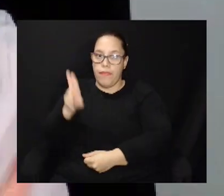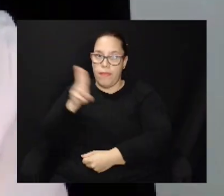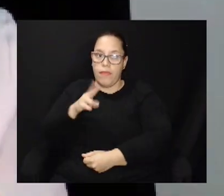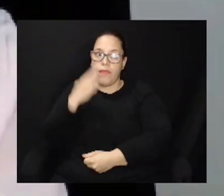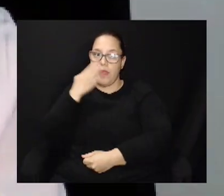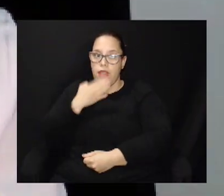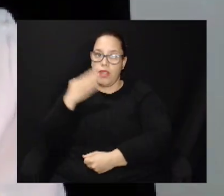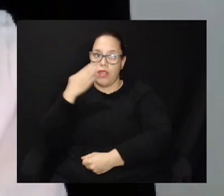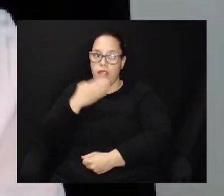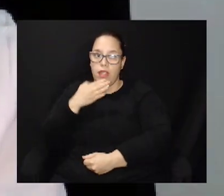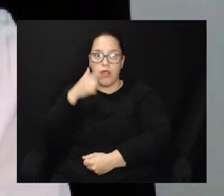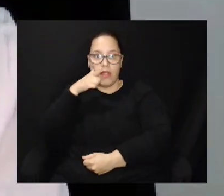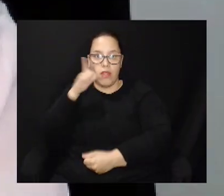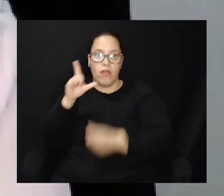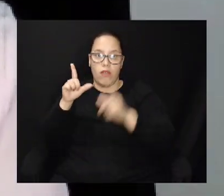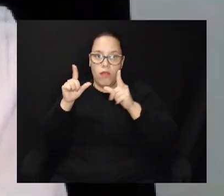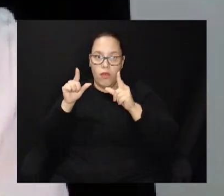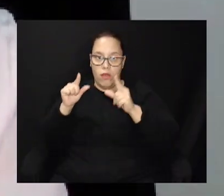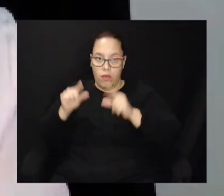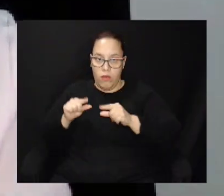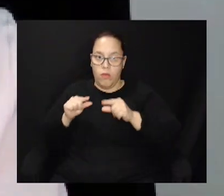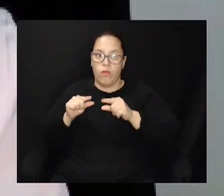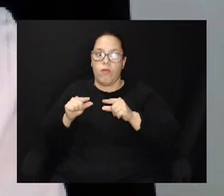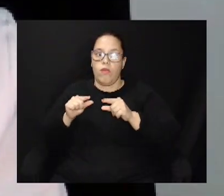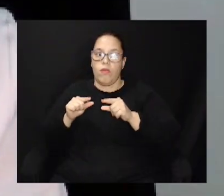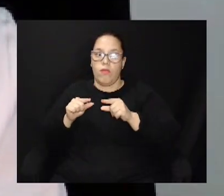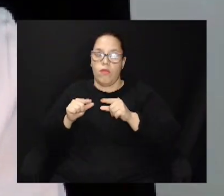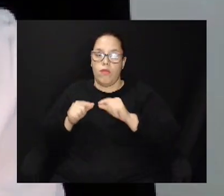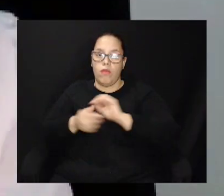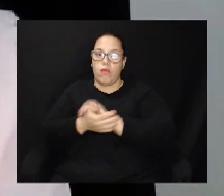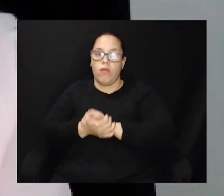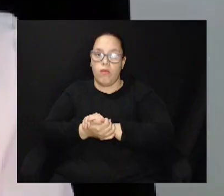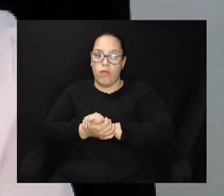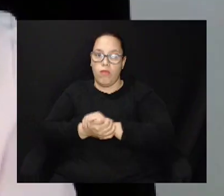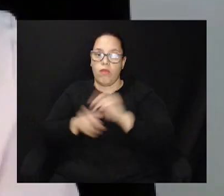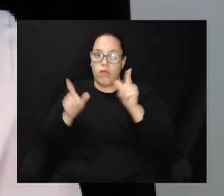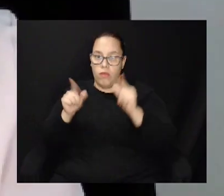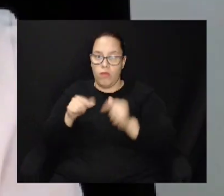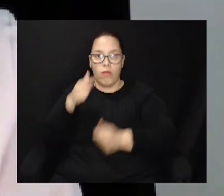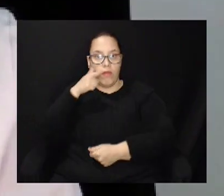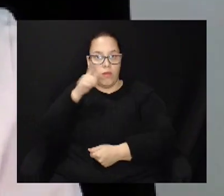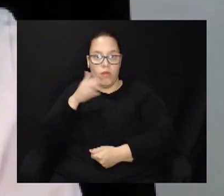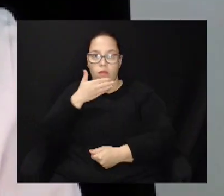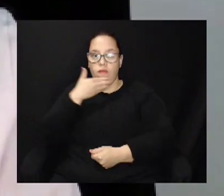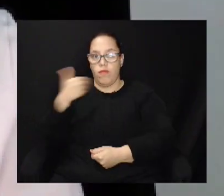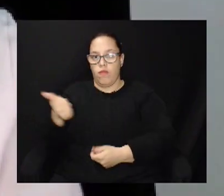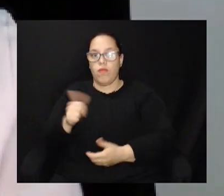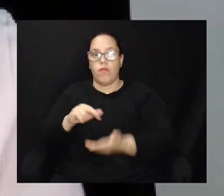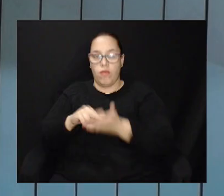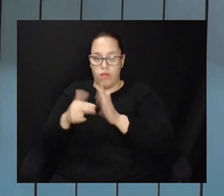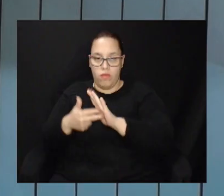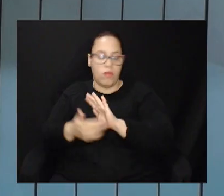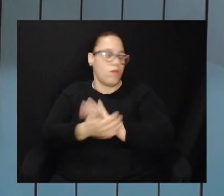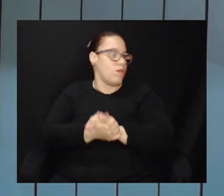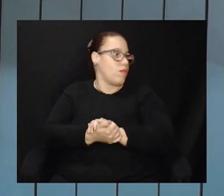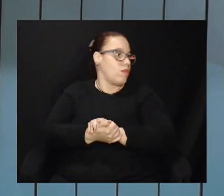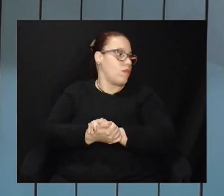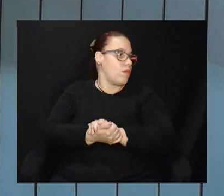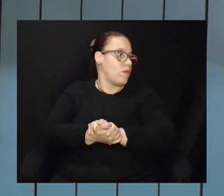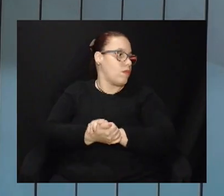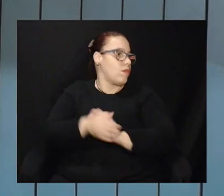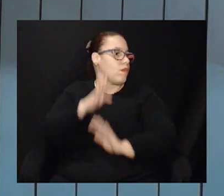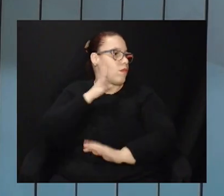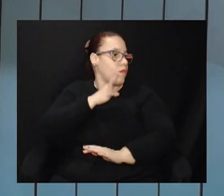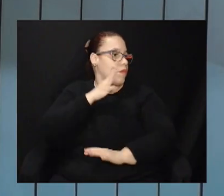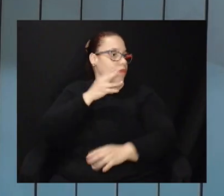conseguir diminuir a quantidade ali, né? Porque quanto menos a gente conseguir consumir, melhor nesse sentido. Legal, você falou num